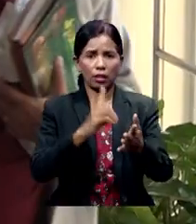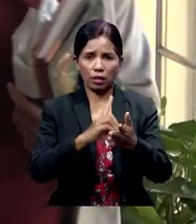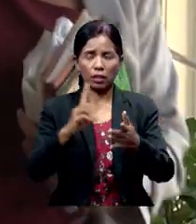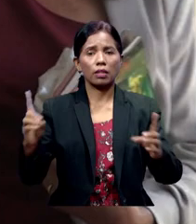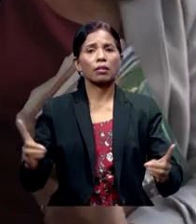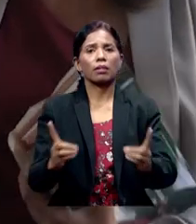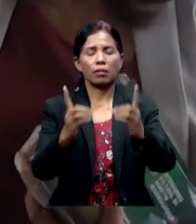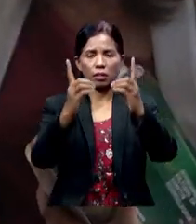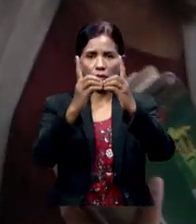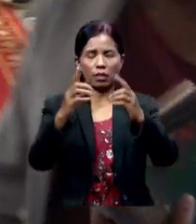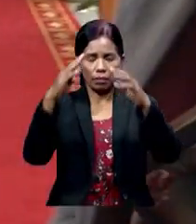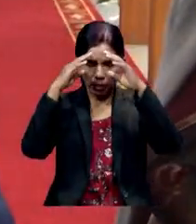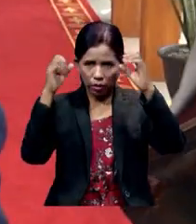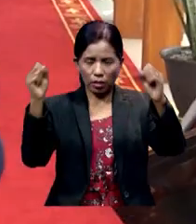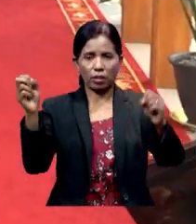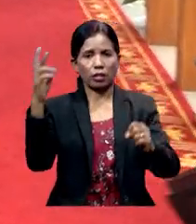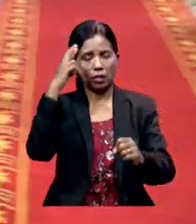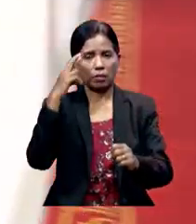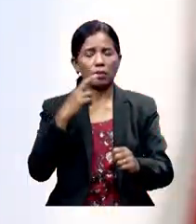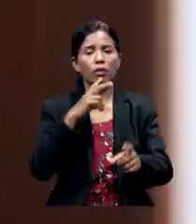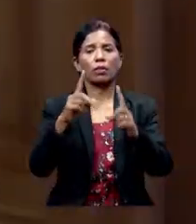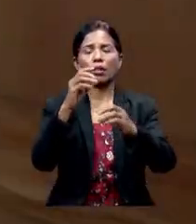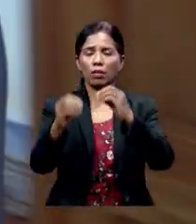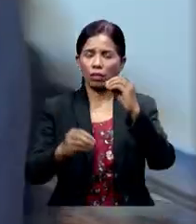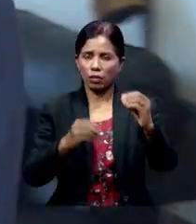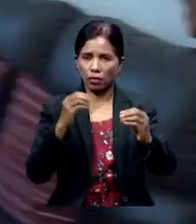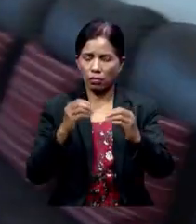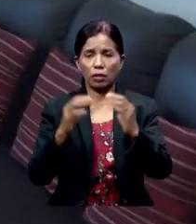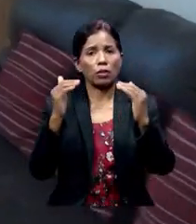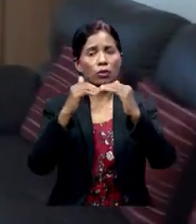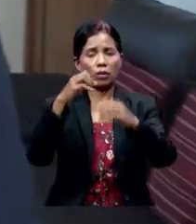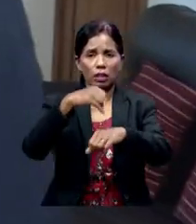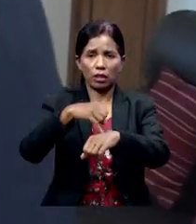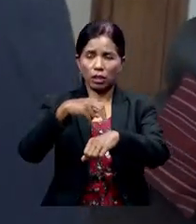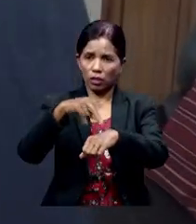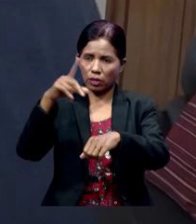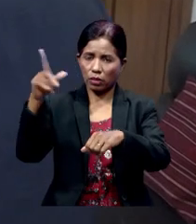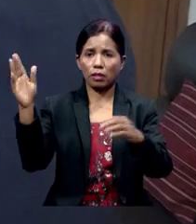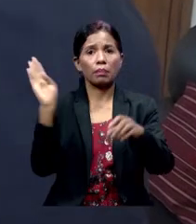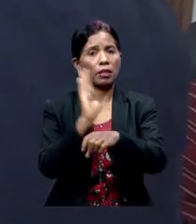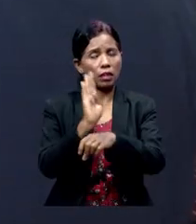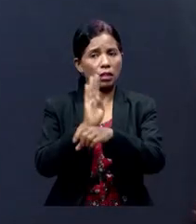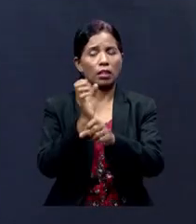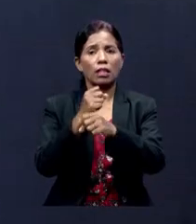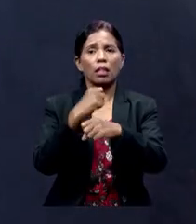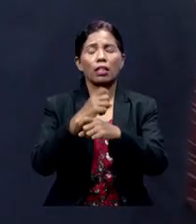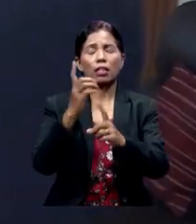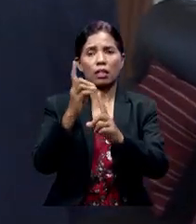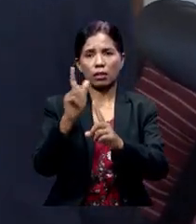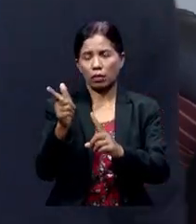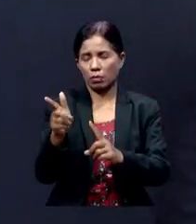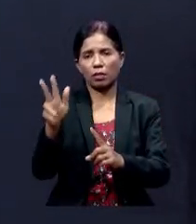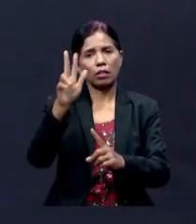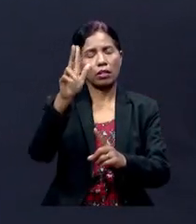Presidente da República, José Ramos Horta, o recolhia com o Fórum Internacional Negócio, que vai ser realizado e alorou o Ruanure Sintolo, o